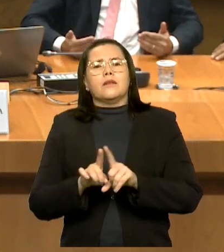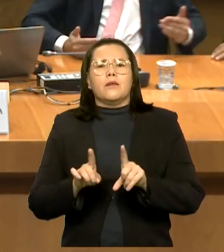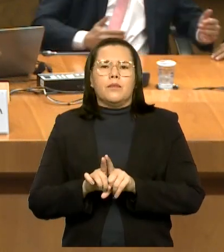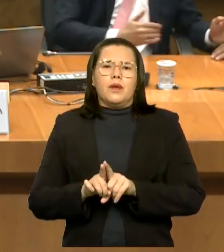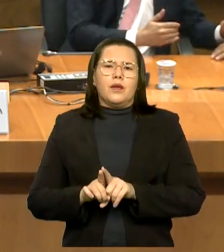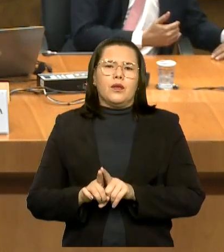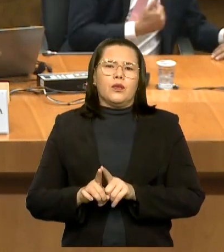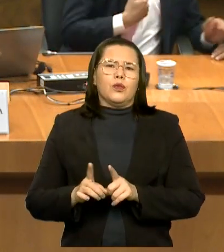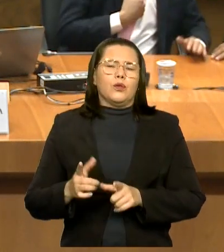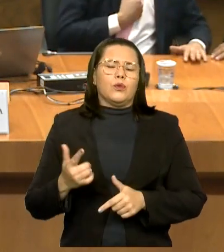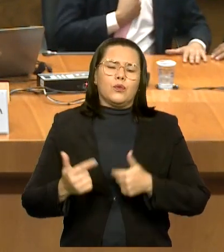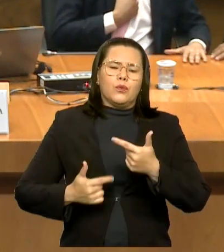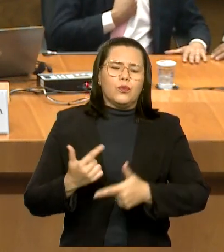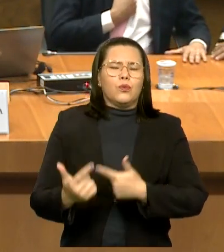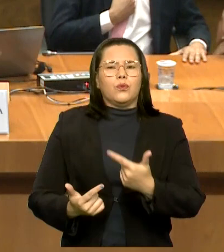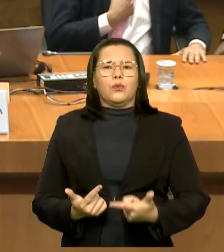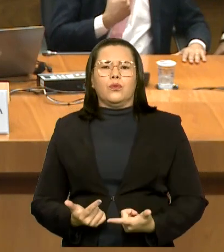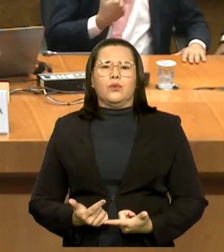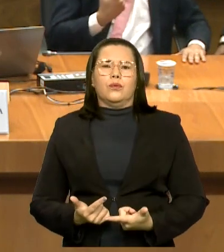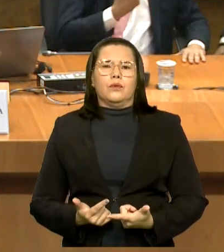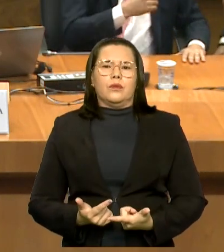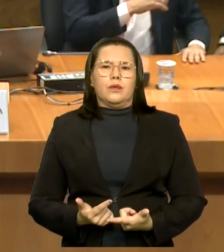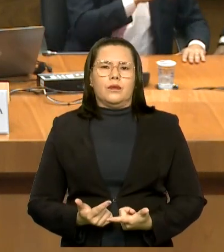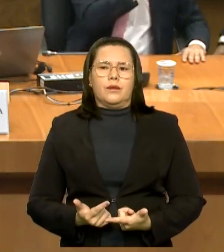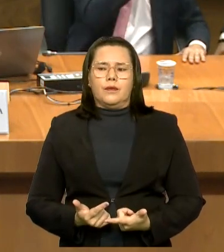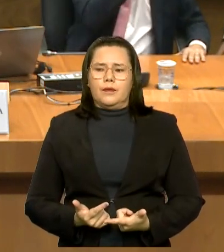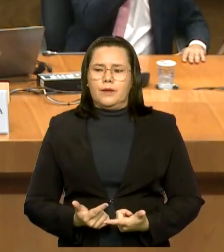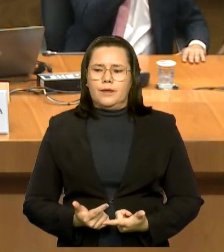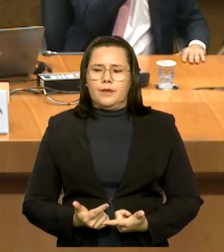Fica transferido para a próxima ordem do dia.